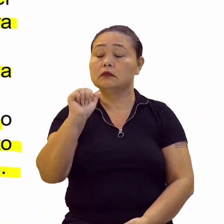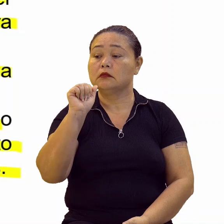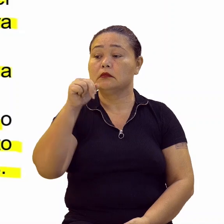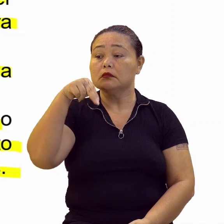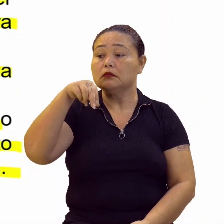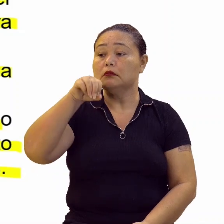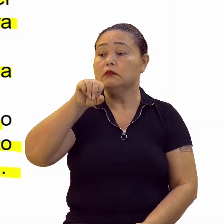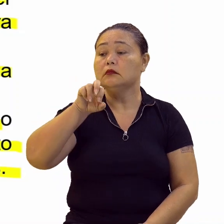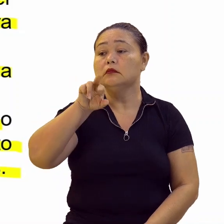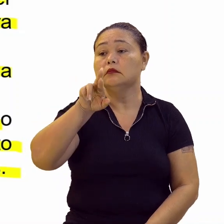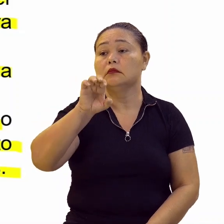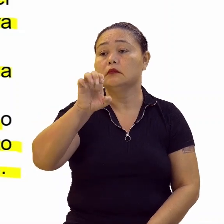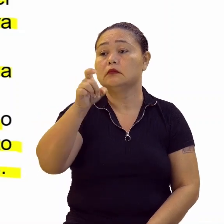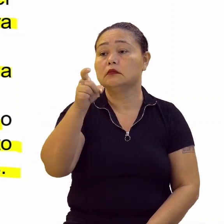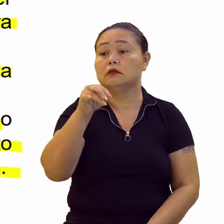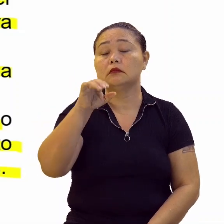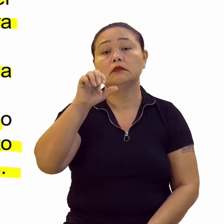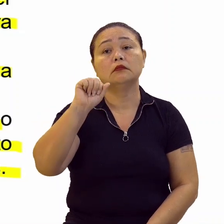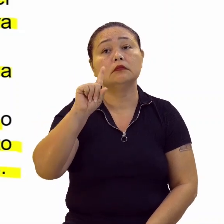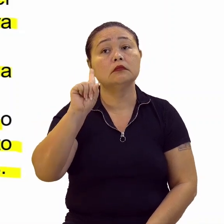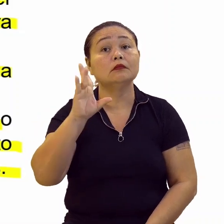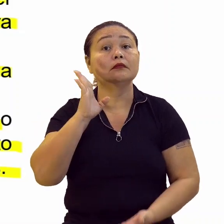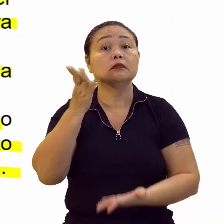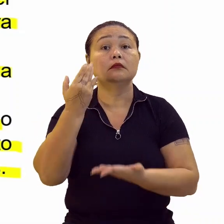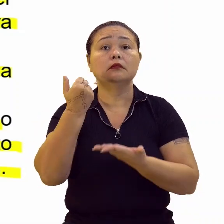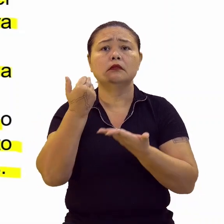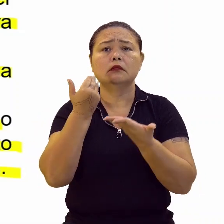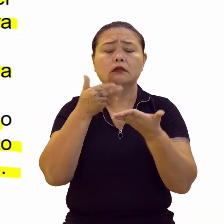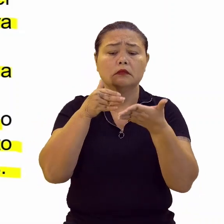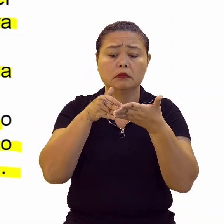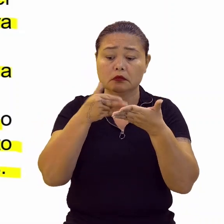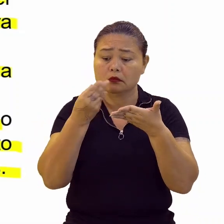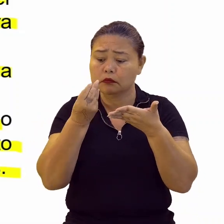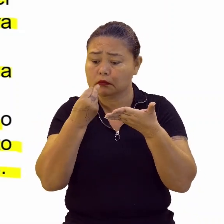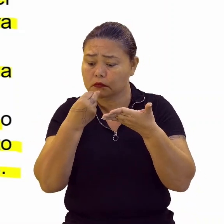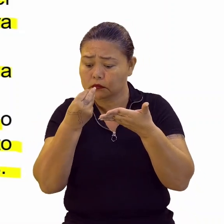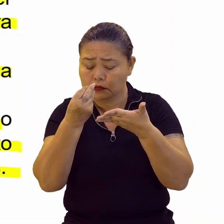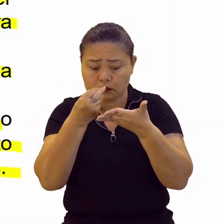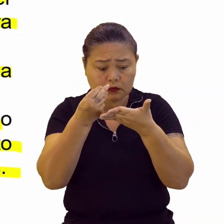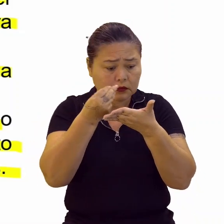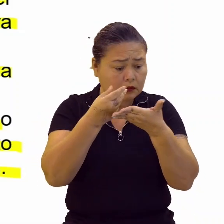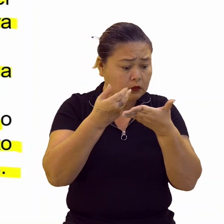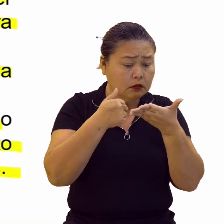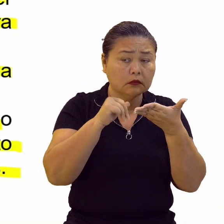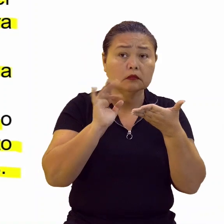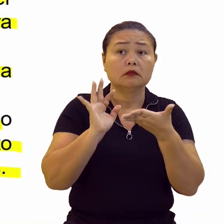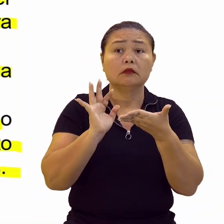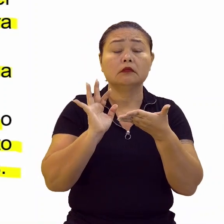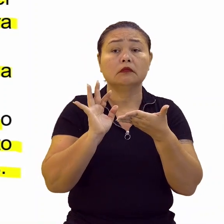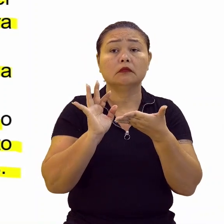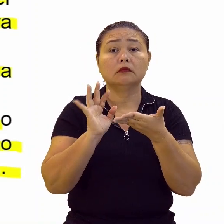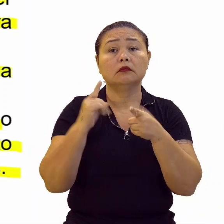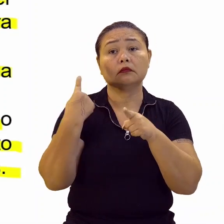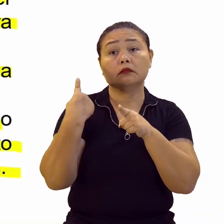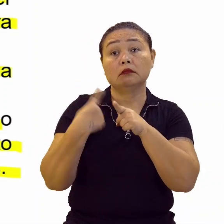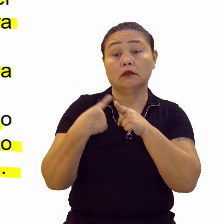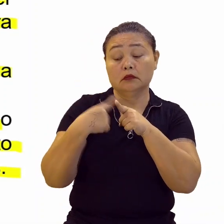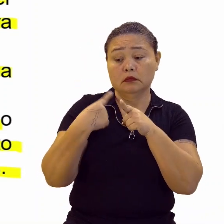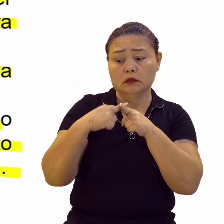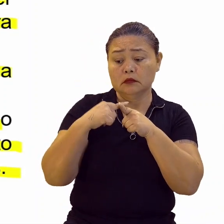fala que esse indivíduo começa a restringir aí o consumo dos alimentos, porque ele considera que está